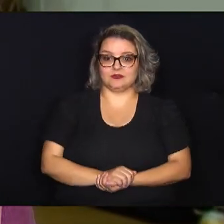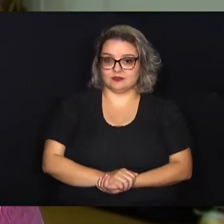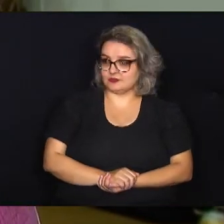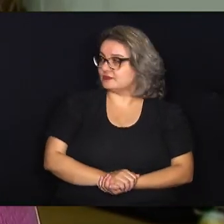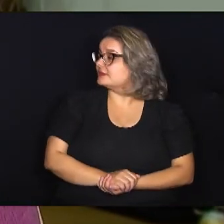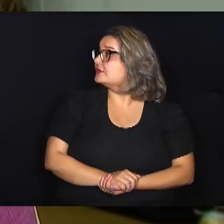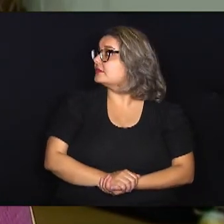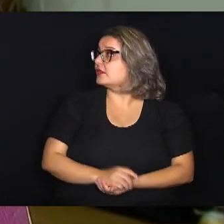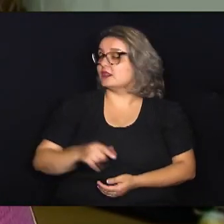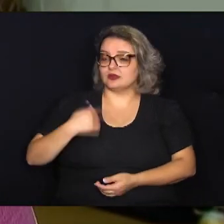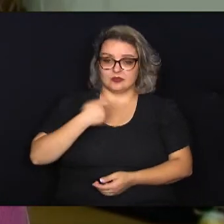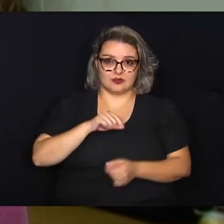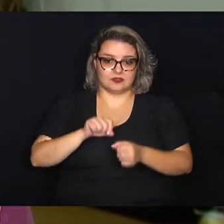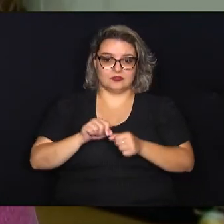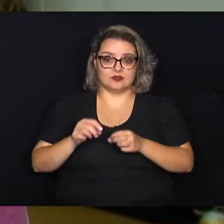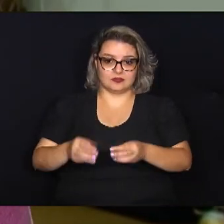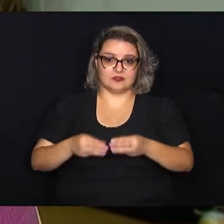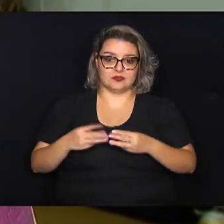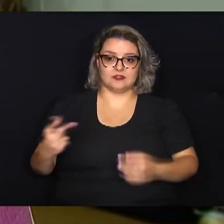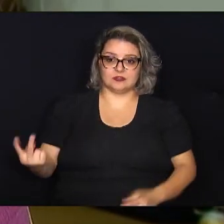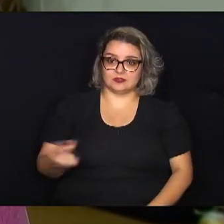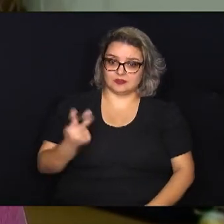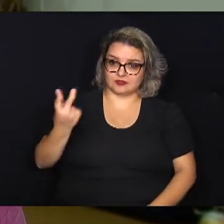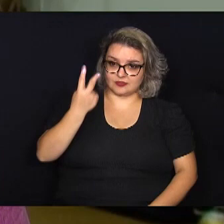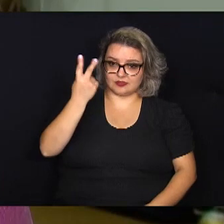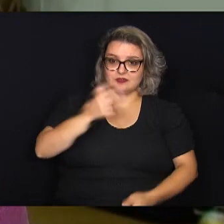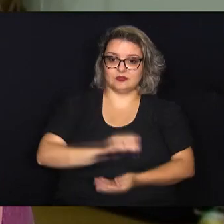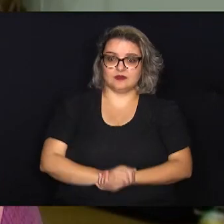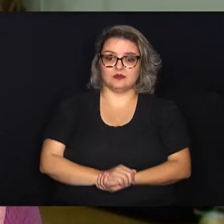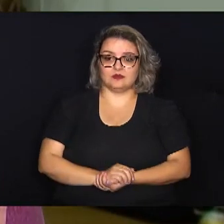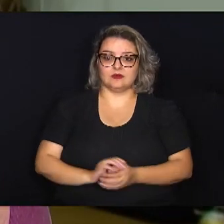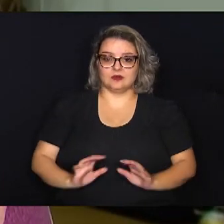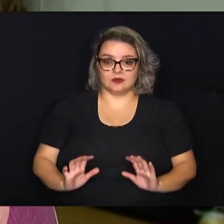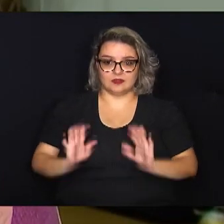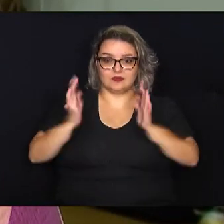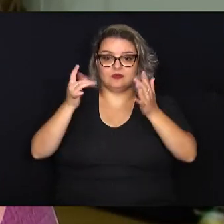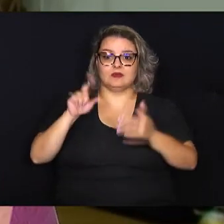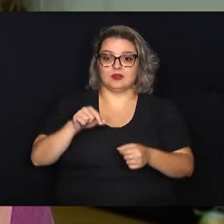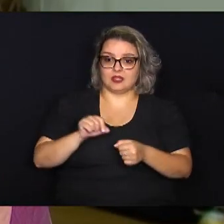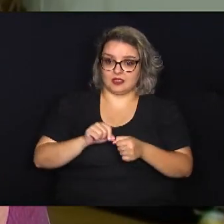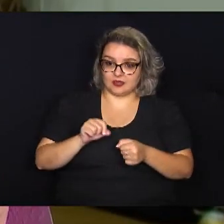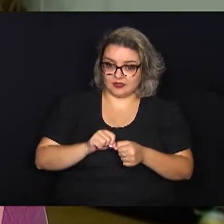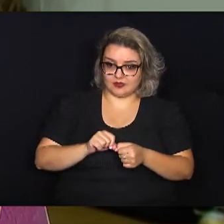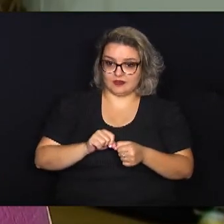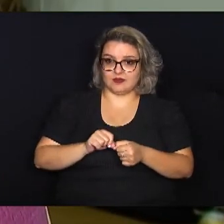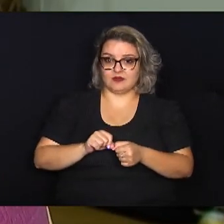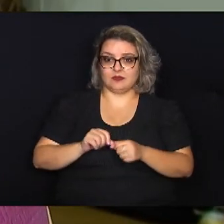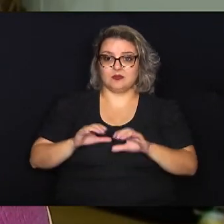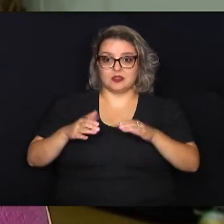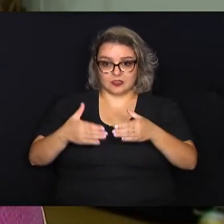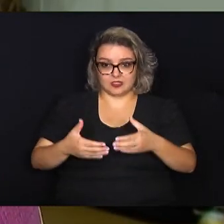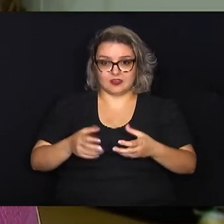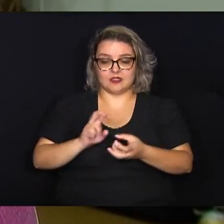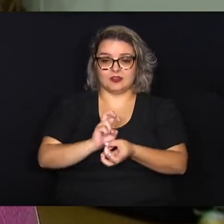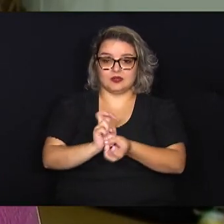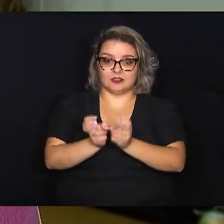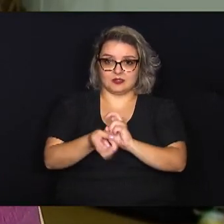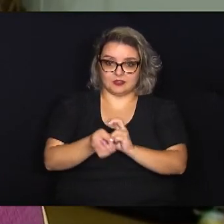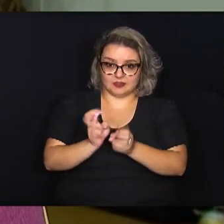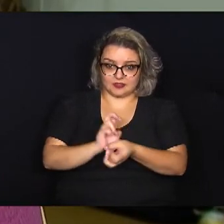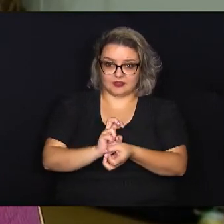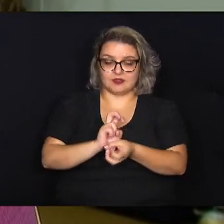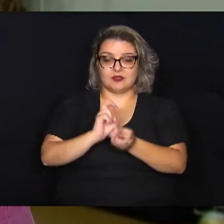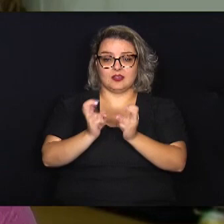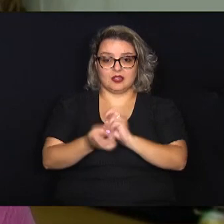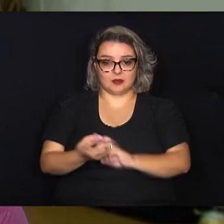uma moção valorizando um festival que é realizado por esse grupo aqui de capoeira, que é a Capoeira de